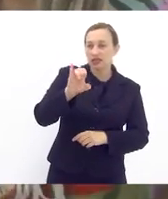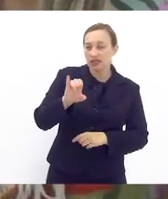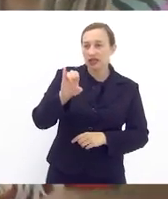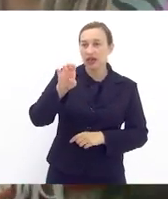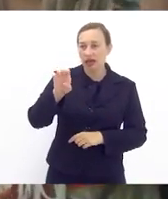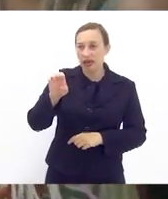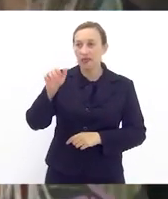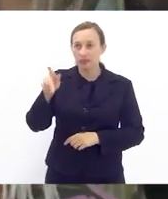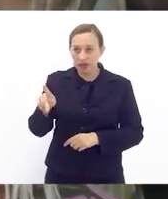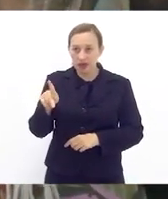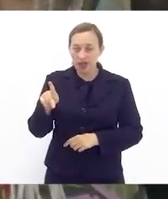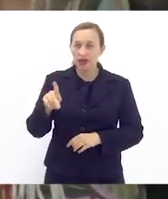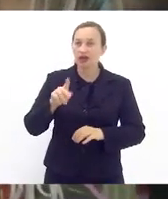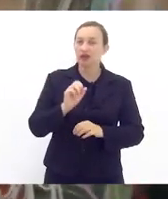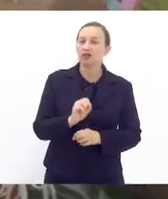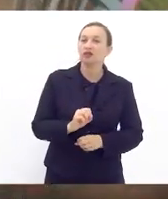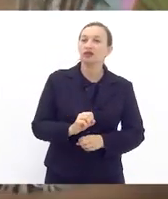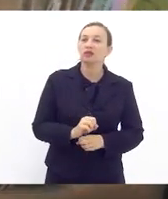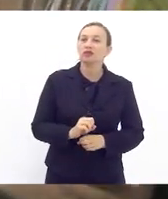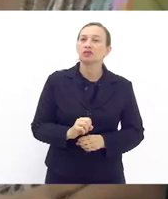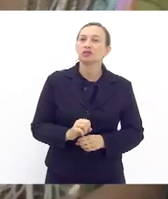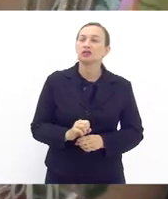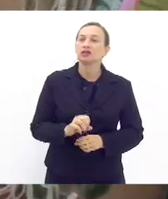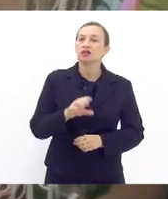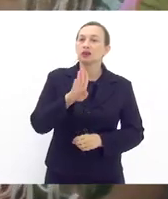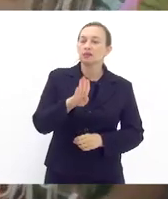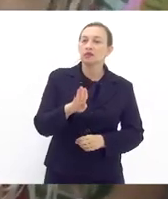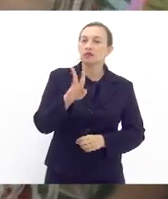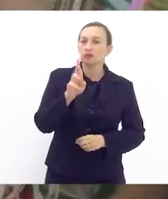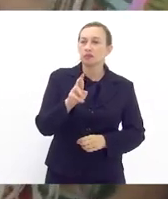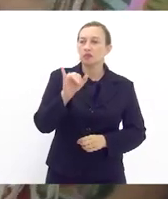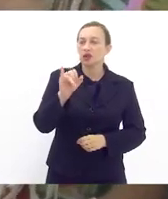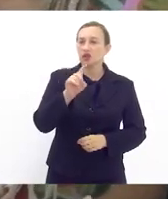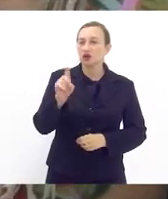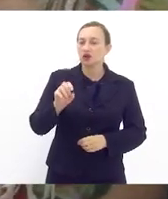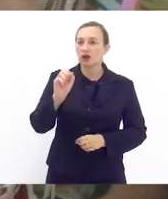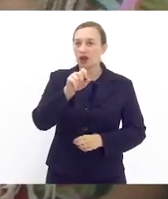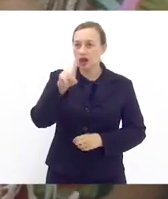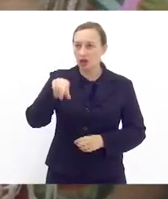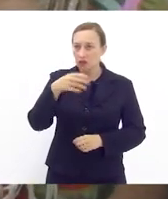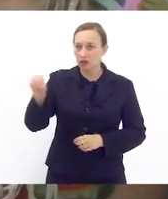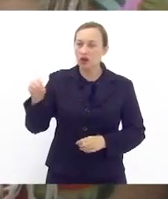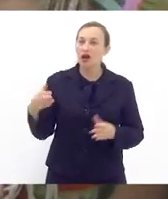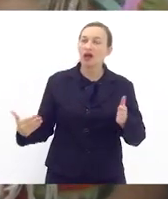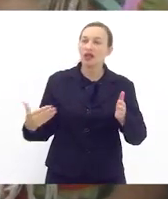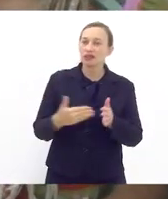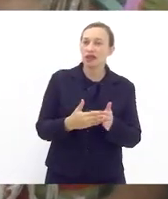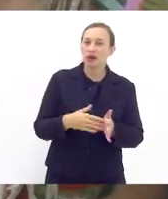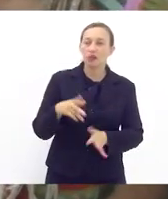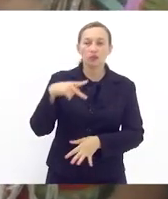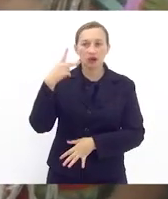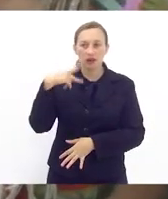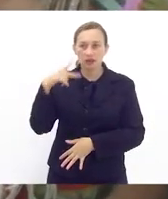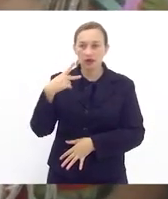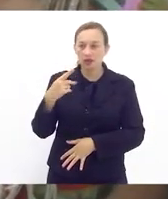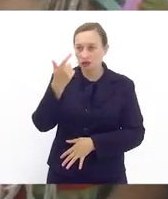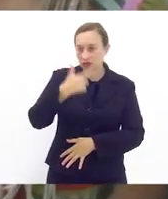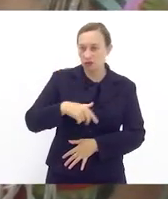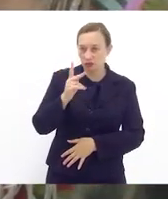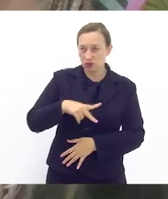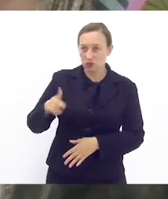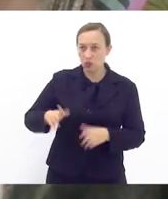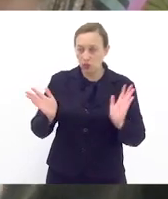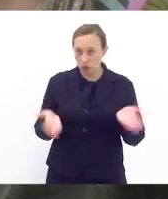da educação lá dos antigos brizolões até chegar ao Parlamento na condição de professor